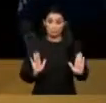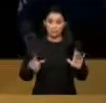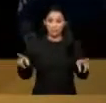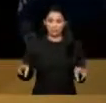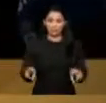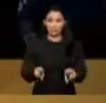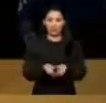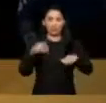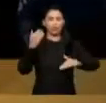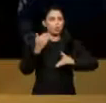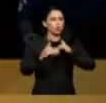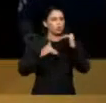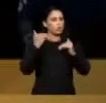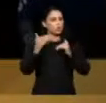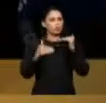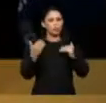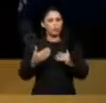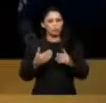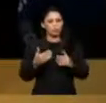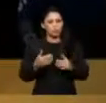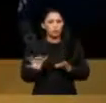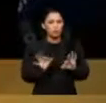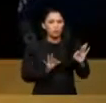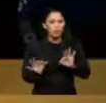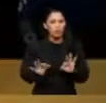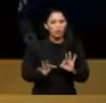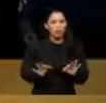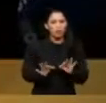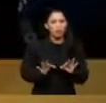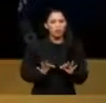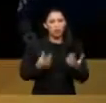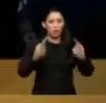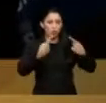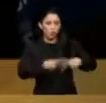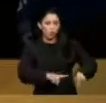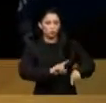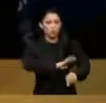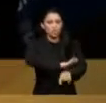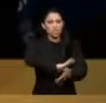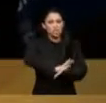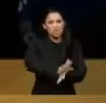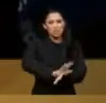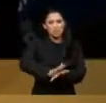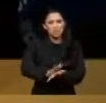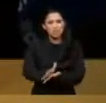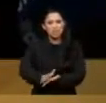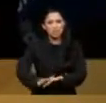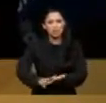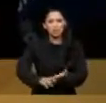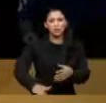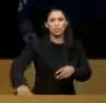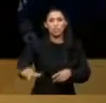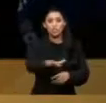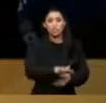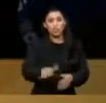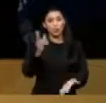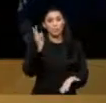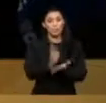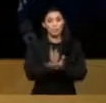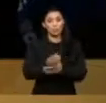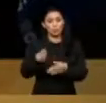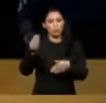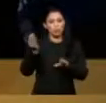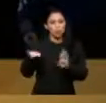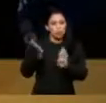o desenvolvimento de políticas que combatam a discriminação em geral, em todas as suas formas, mesmo quando implícitas ou